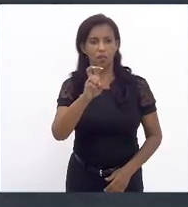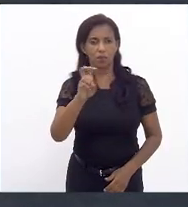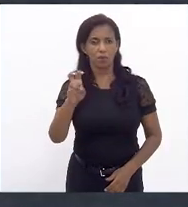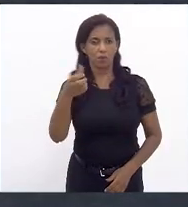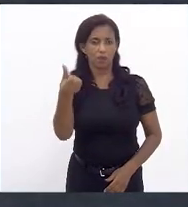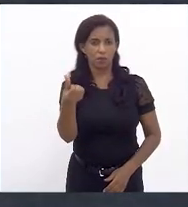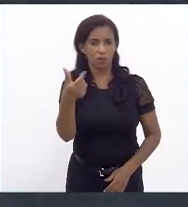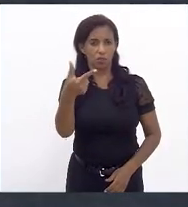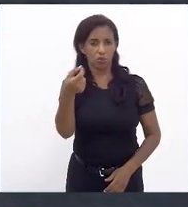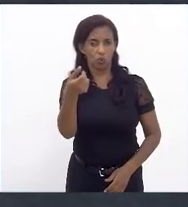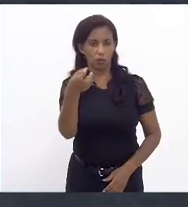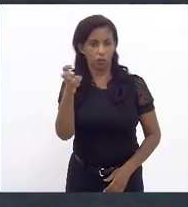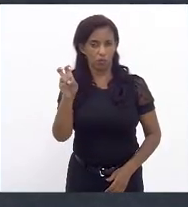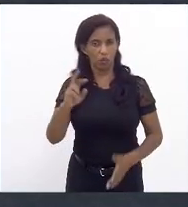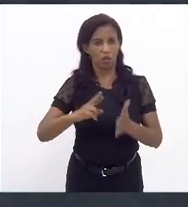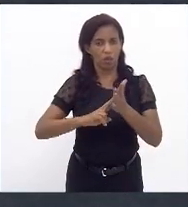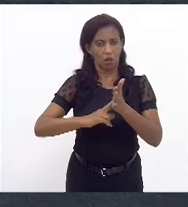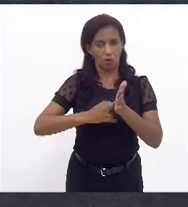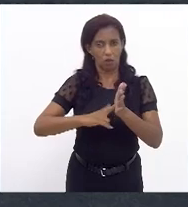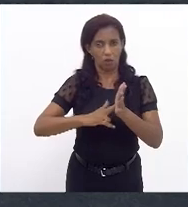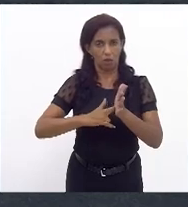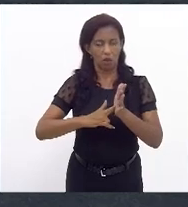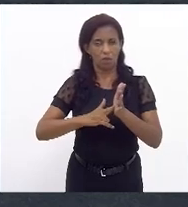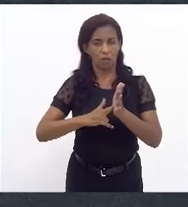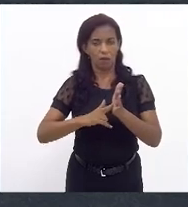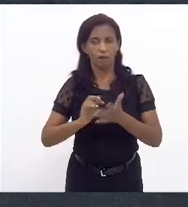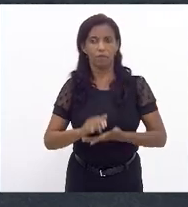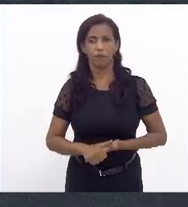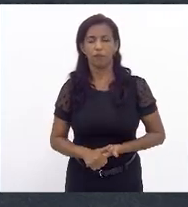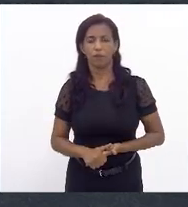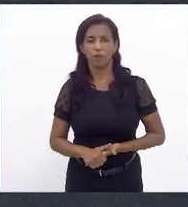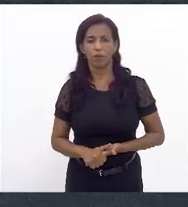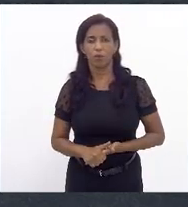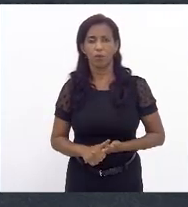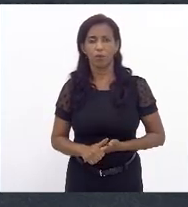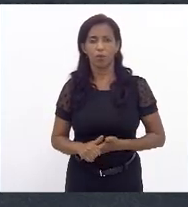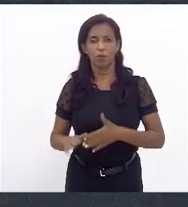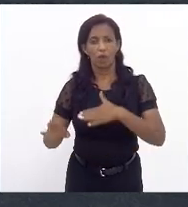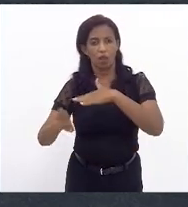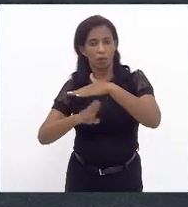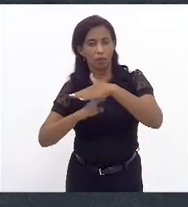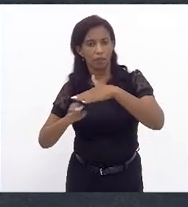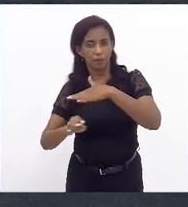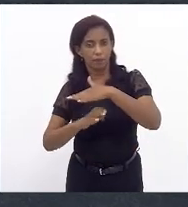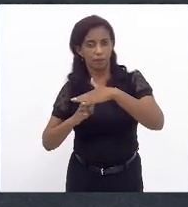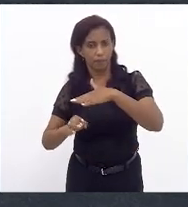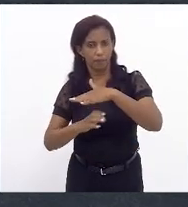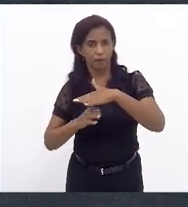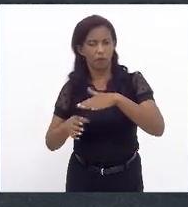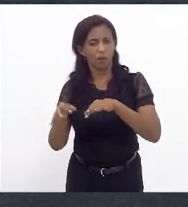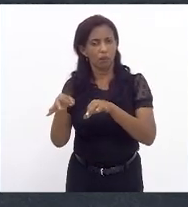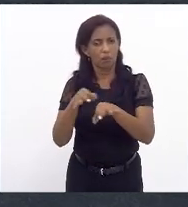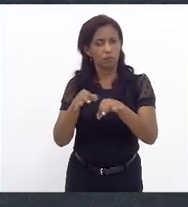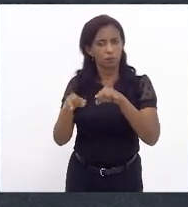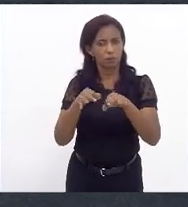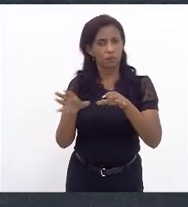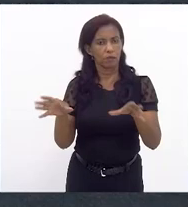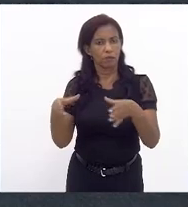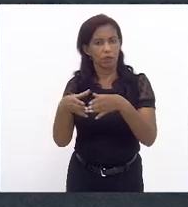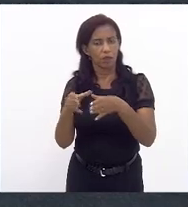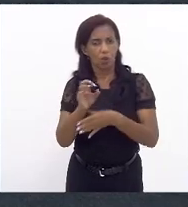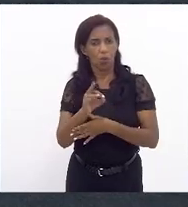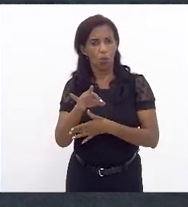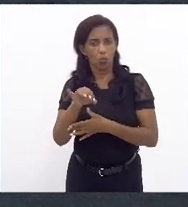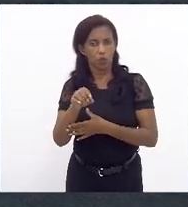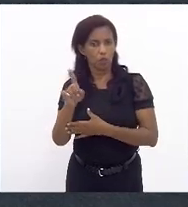4.556 de 2005, que regulamenta o funcionamento da Genesa, uma das condições para ser conselheiro